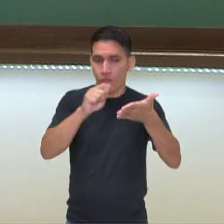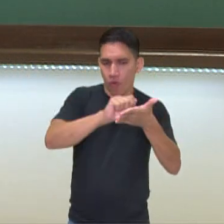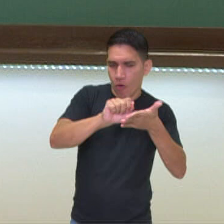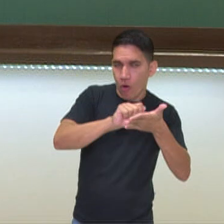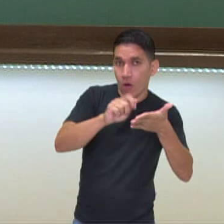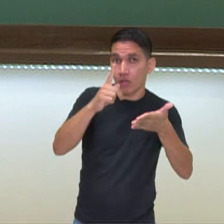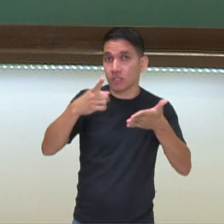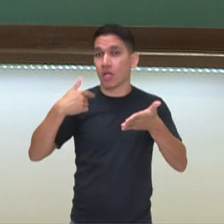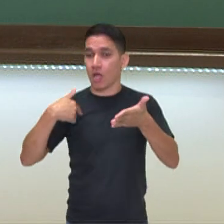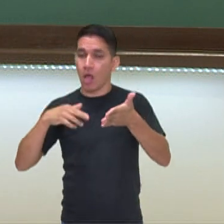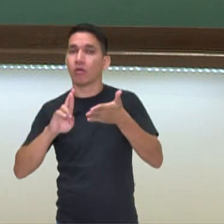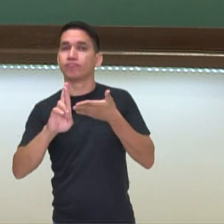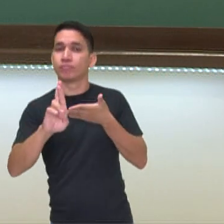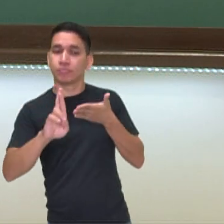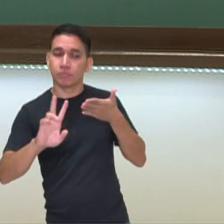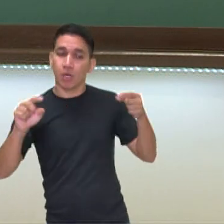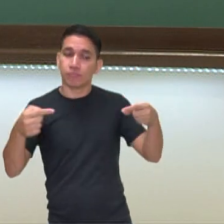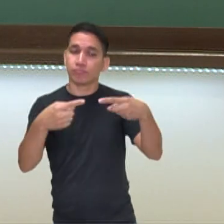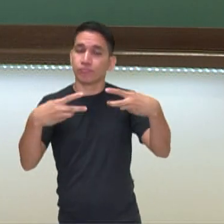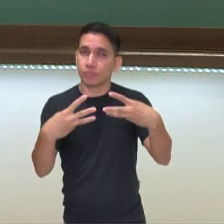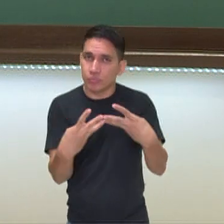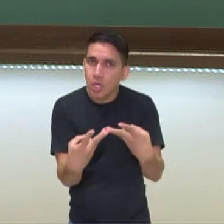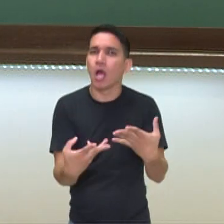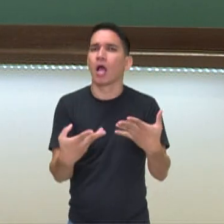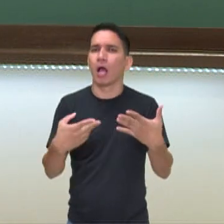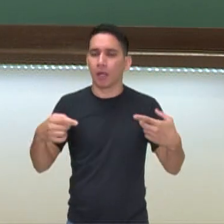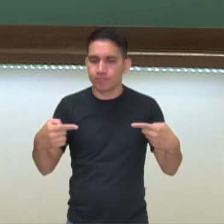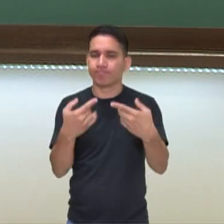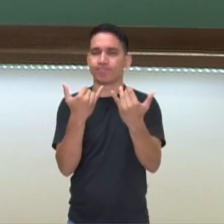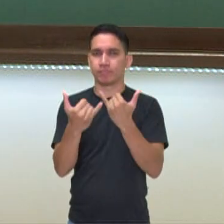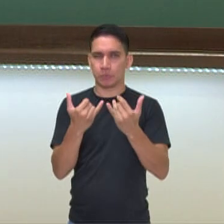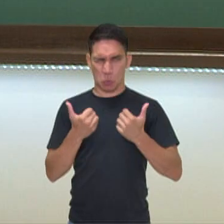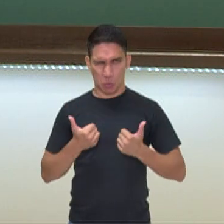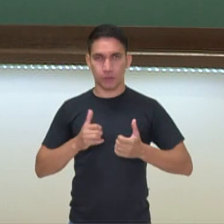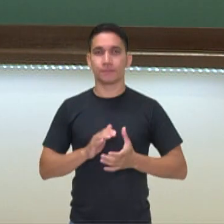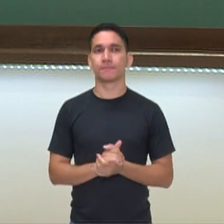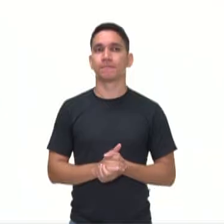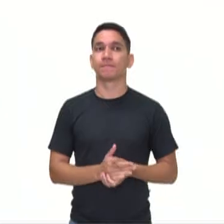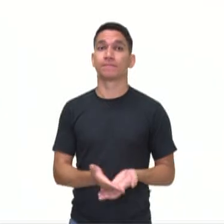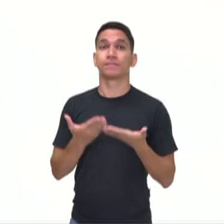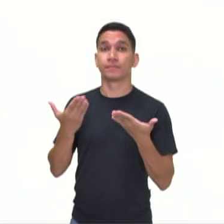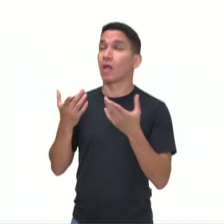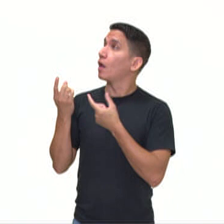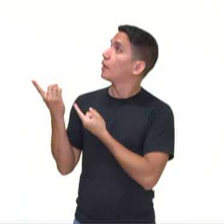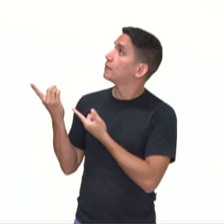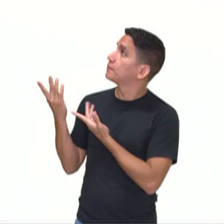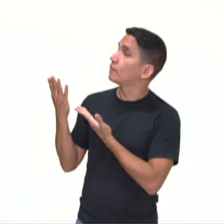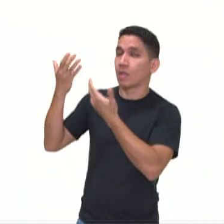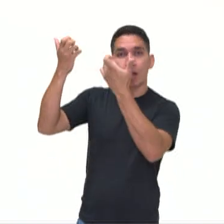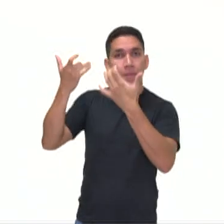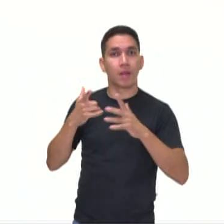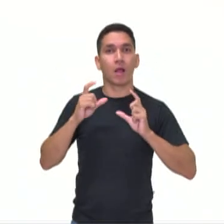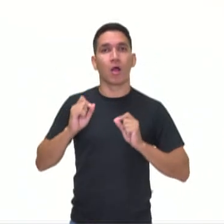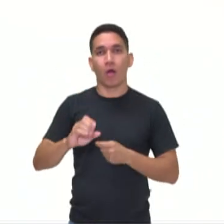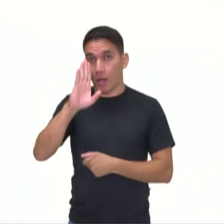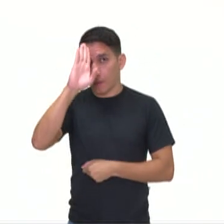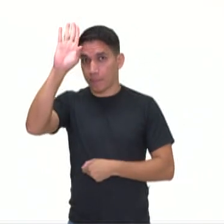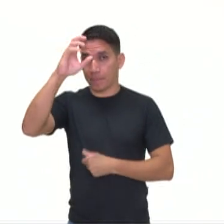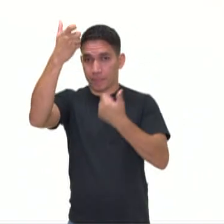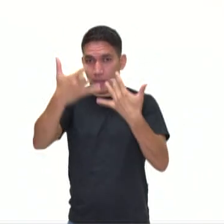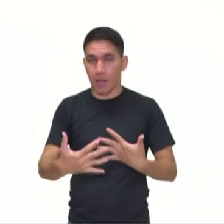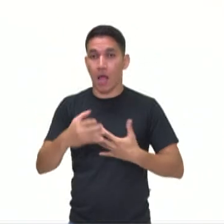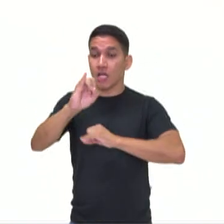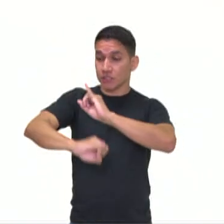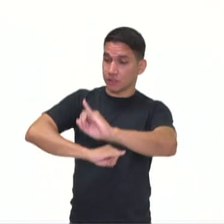caderno condiz com a ideia que eu vou apresentar aqui na tela para você. Então aqui ó, a gente vai ver que podemos destacar a internet e